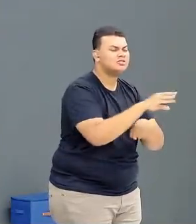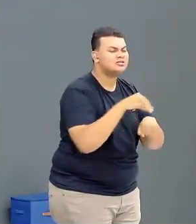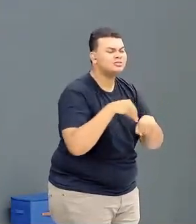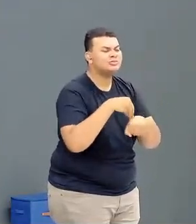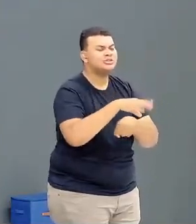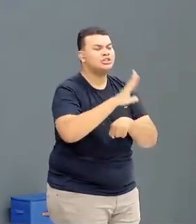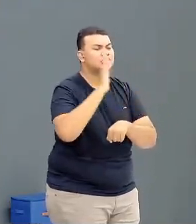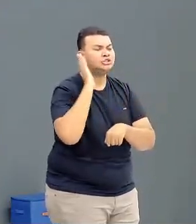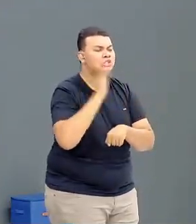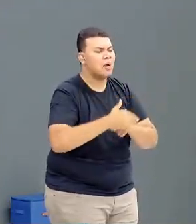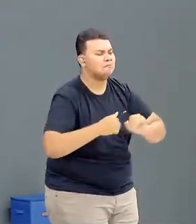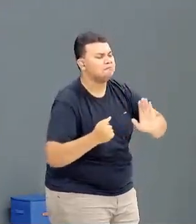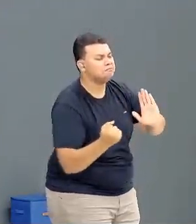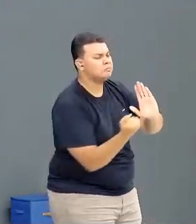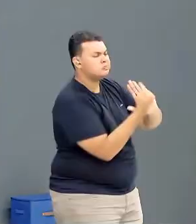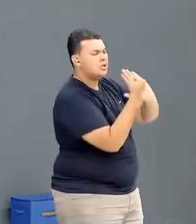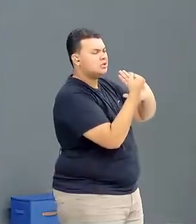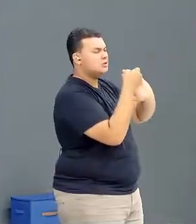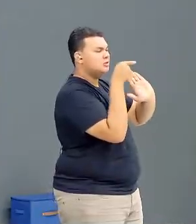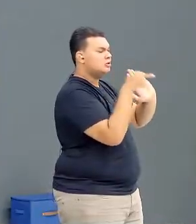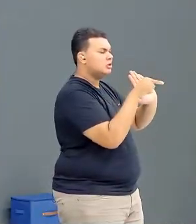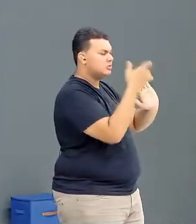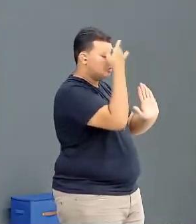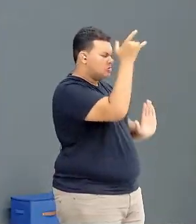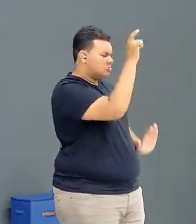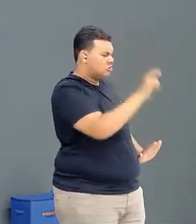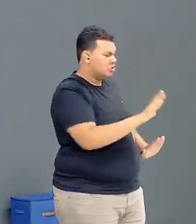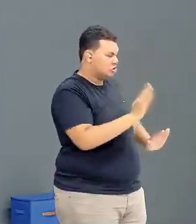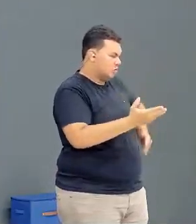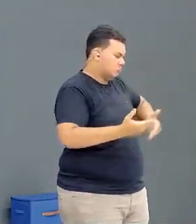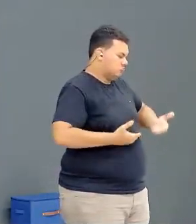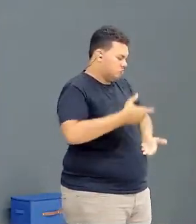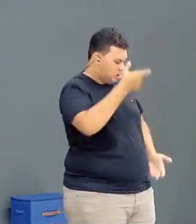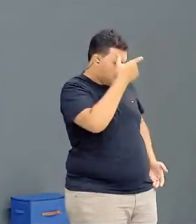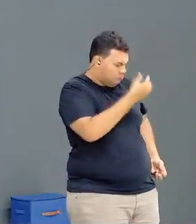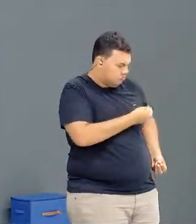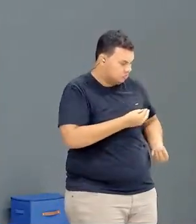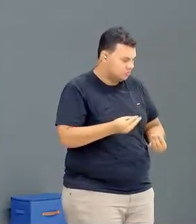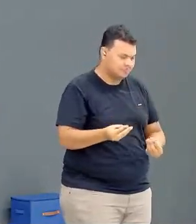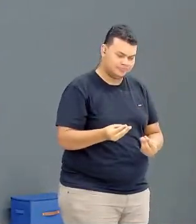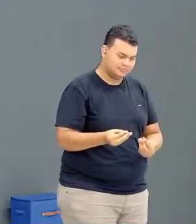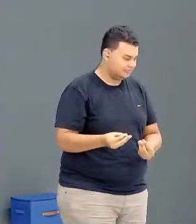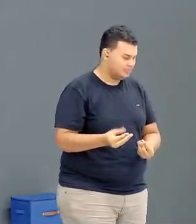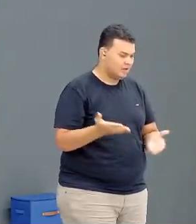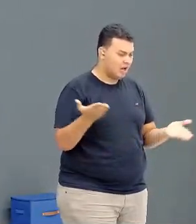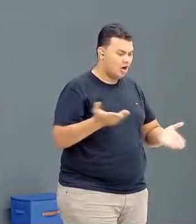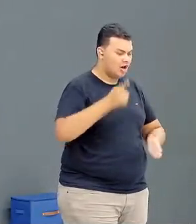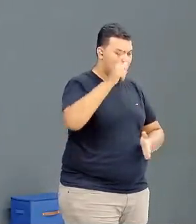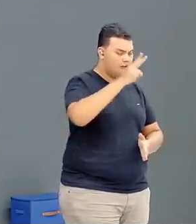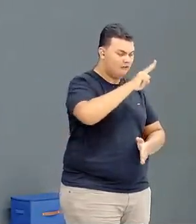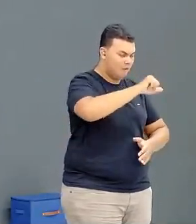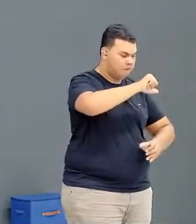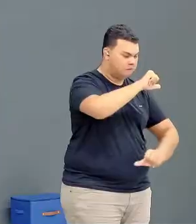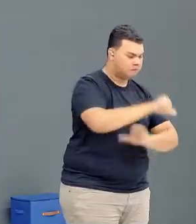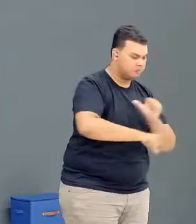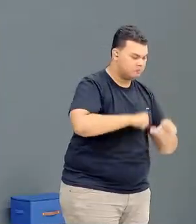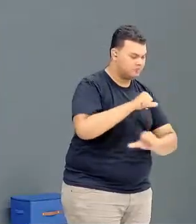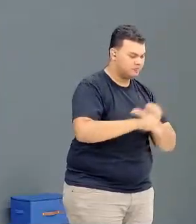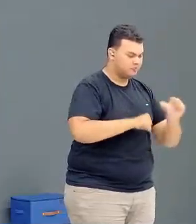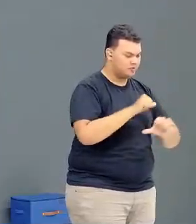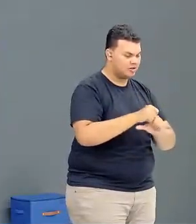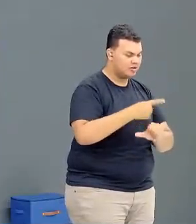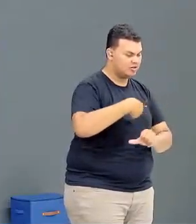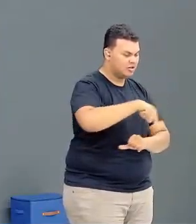estava selado, que essa pessoa foi consagrada. Ah, meu Deus, o Senhor nos consagrou a Ti, nós